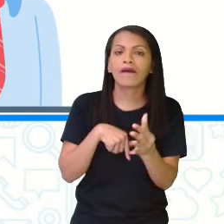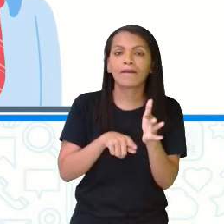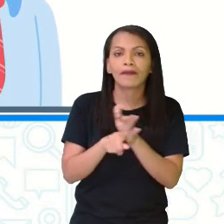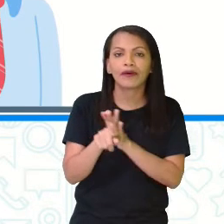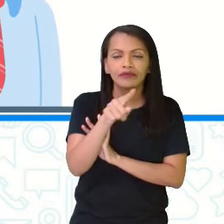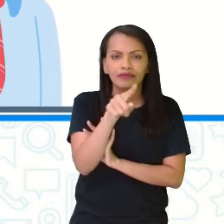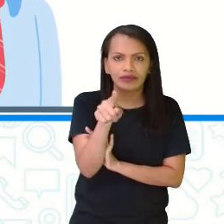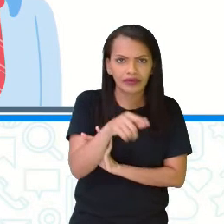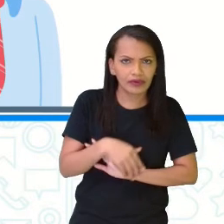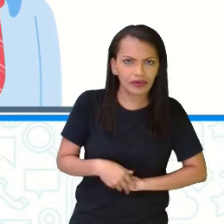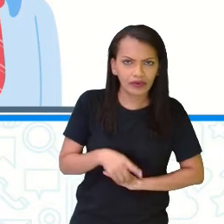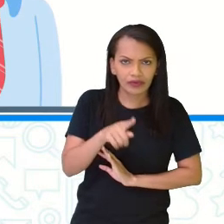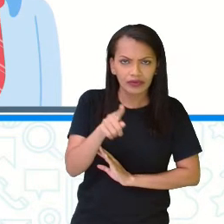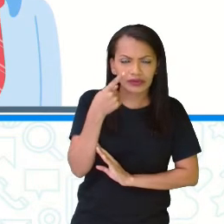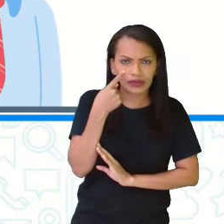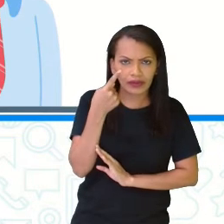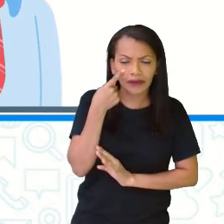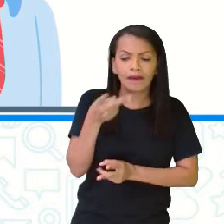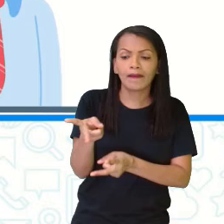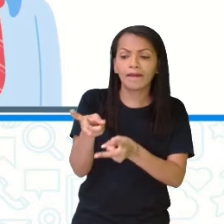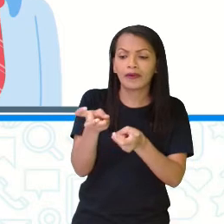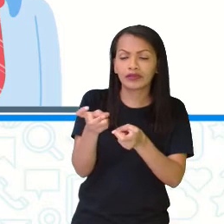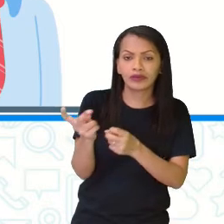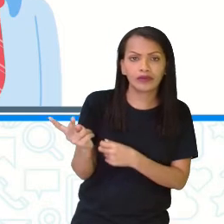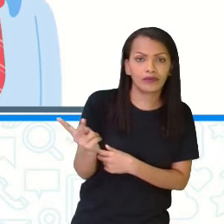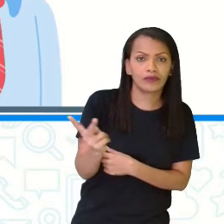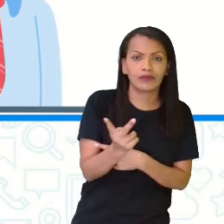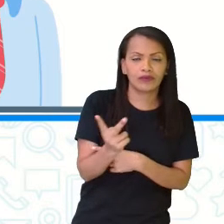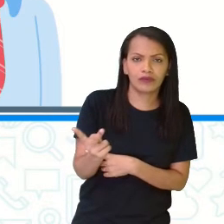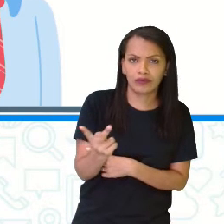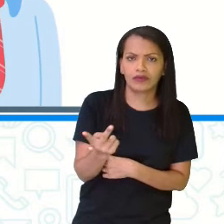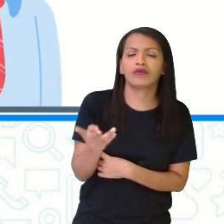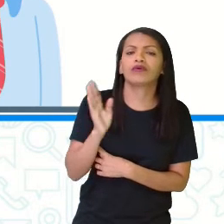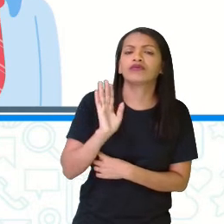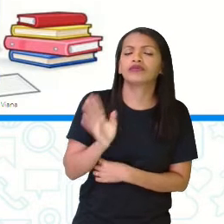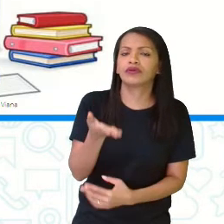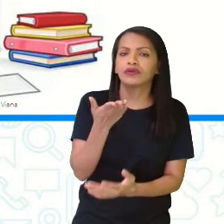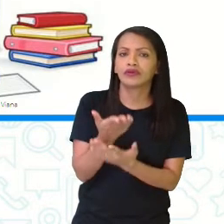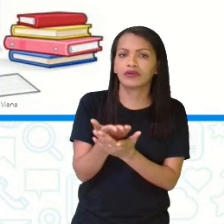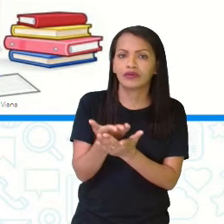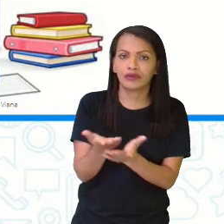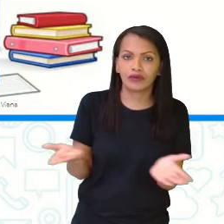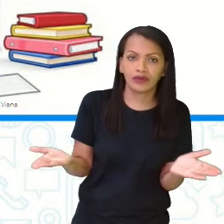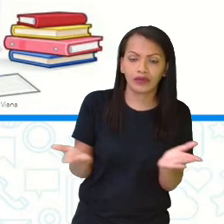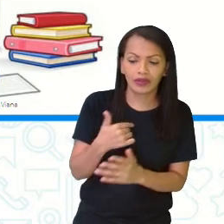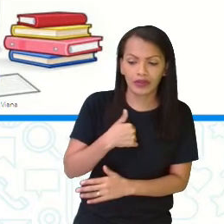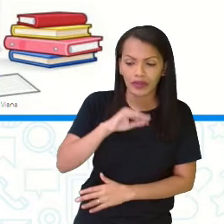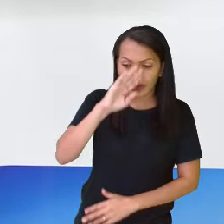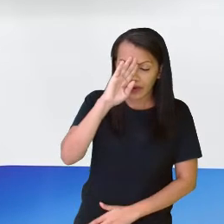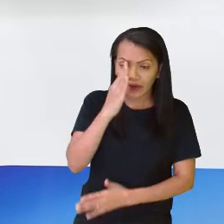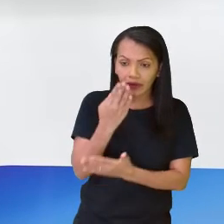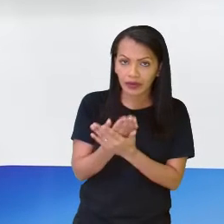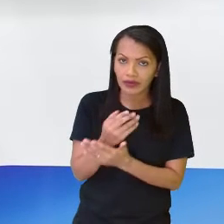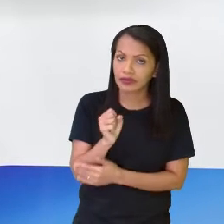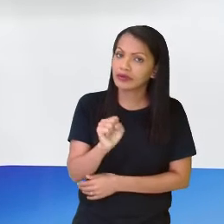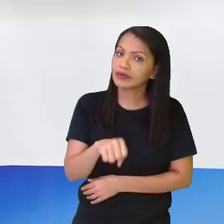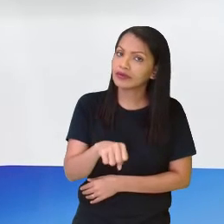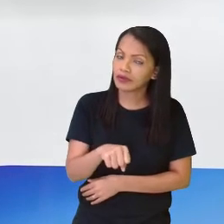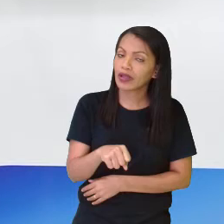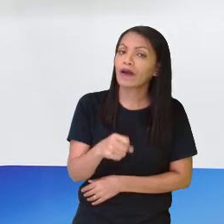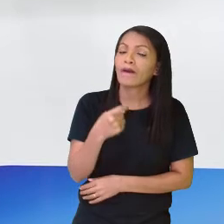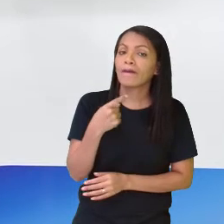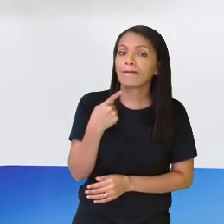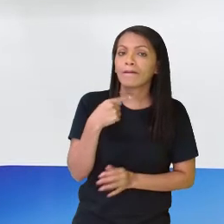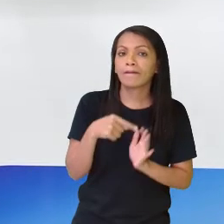perguntinha. Você percebeu diferença entre os gêneros textuais que a gente estudou hoje? Eu acredito que sim. E eu vou